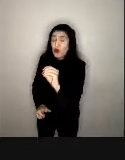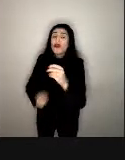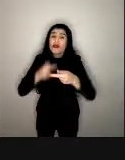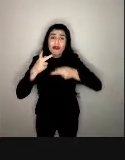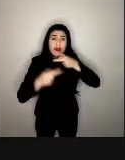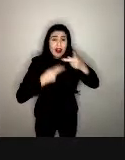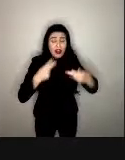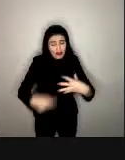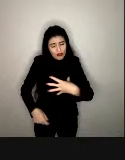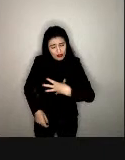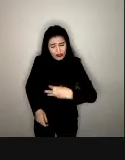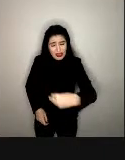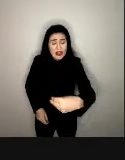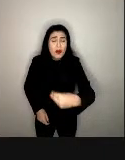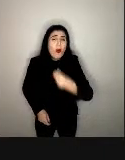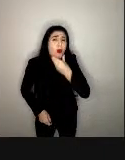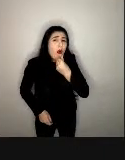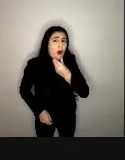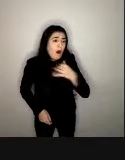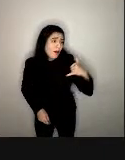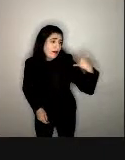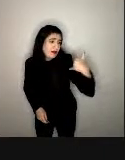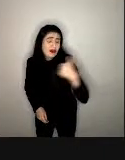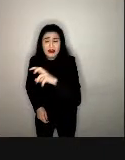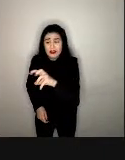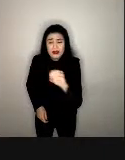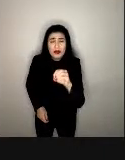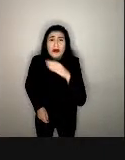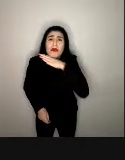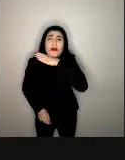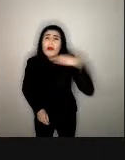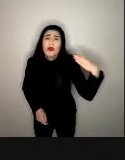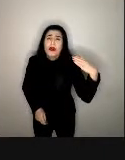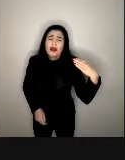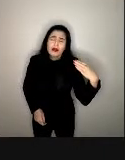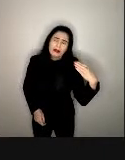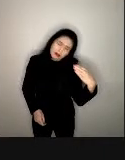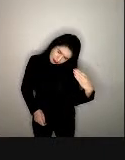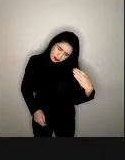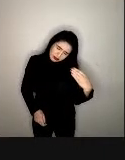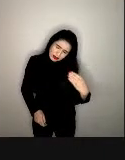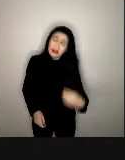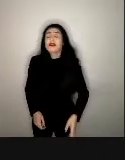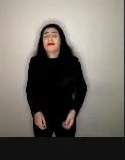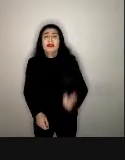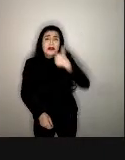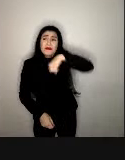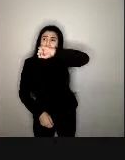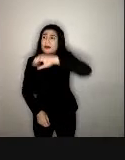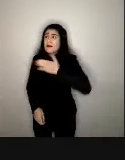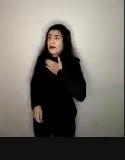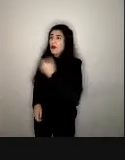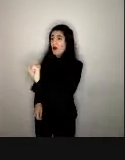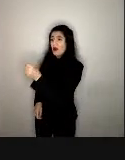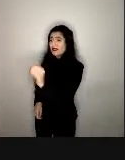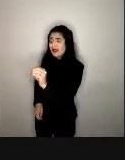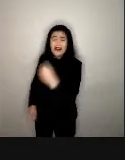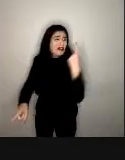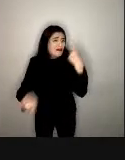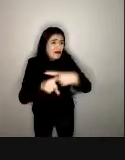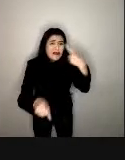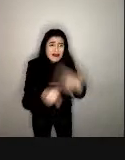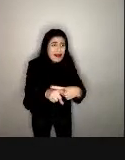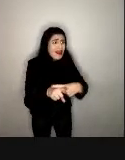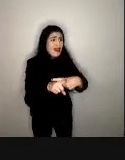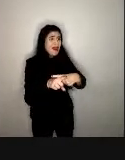o filho dela de 50 anos tinha morrido. Ela estava com 80. E ela falou: por que ele e não eu?